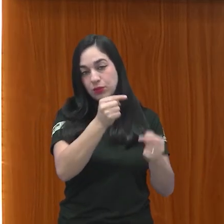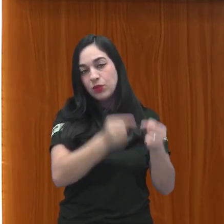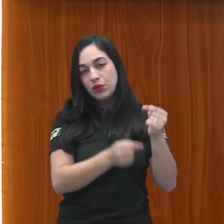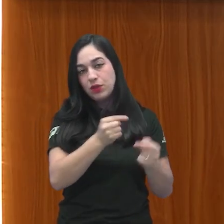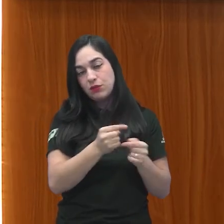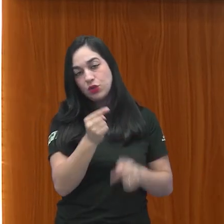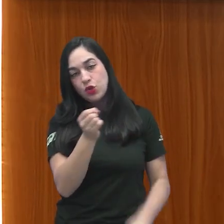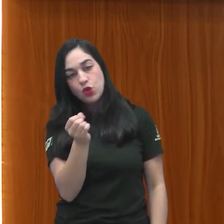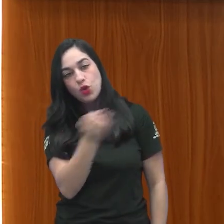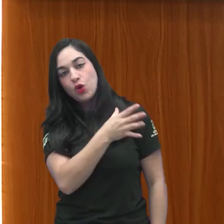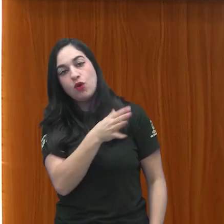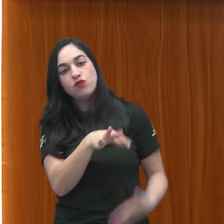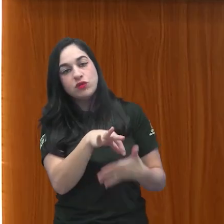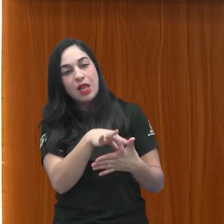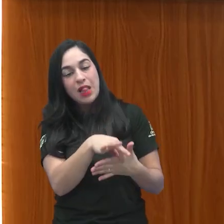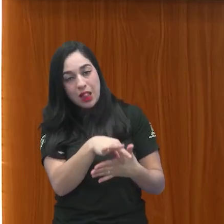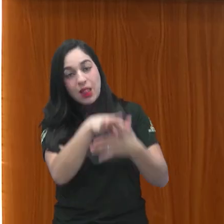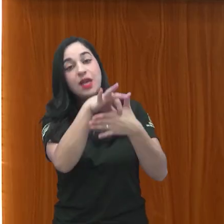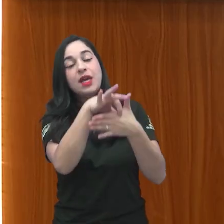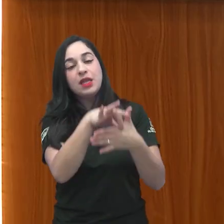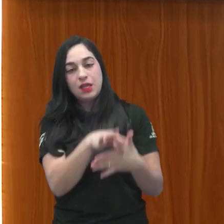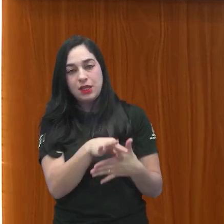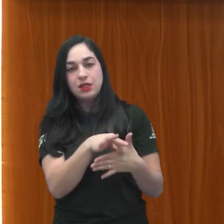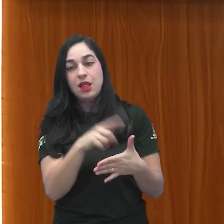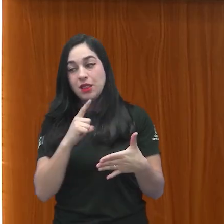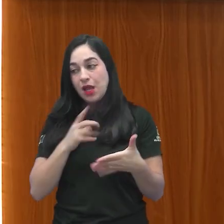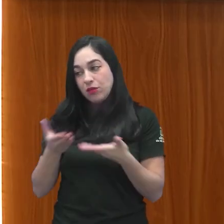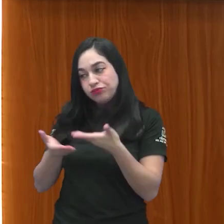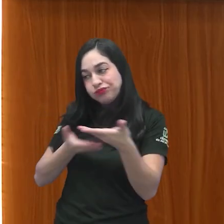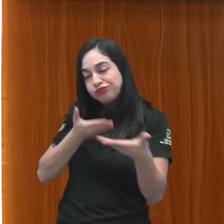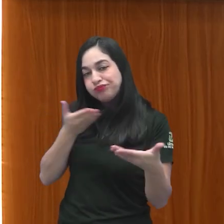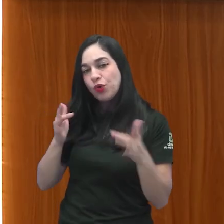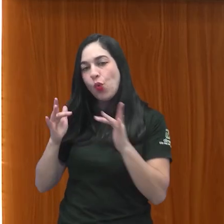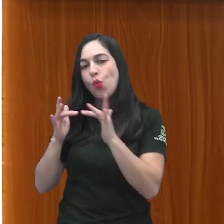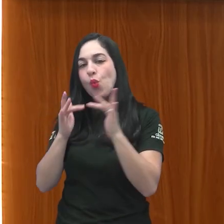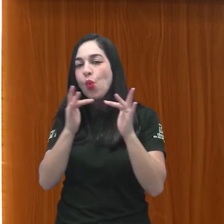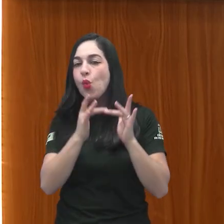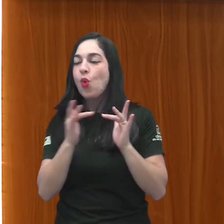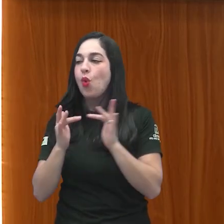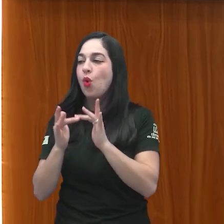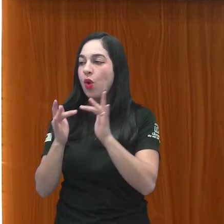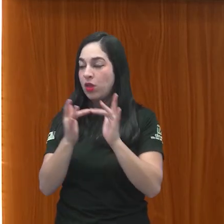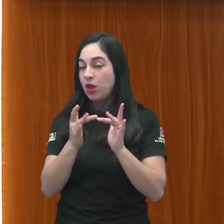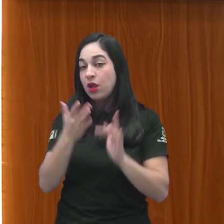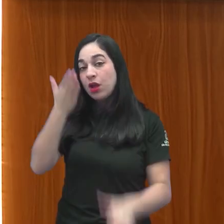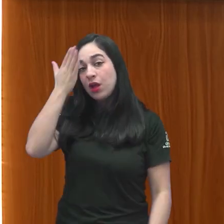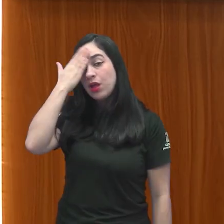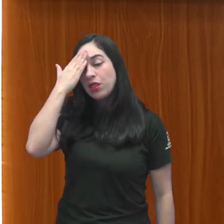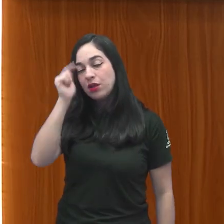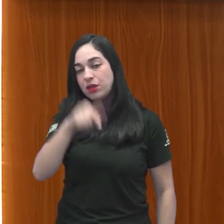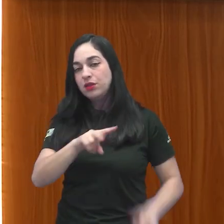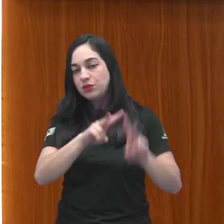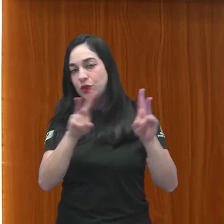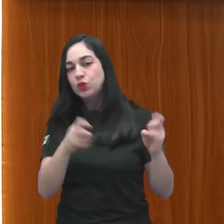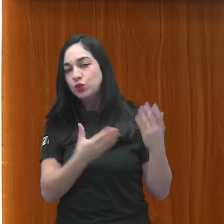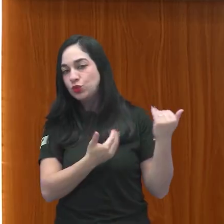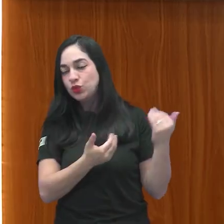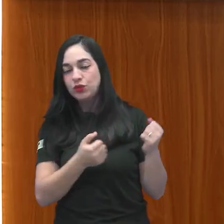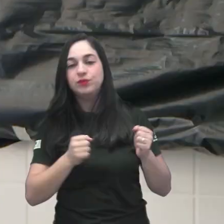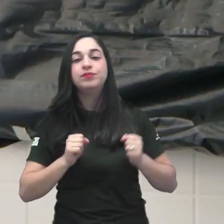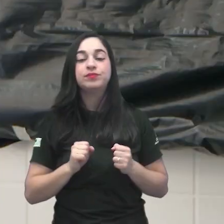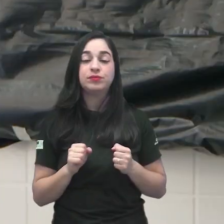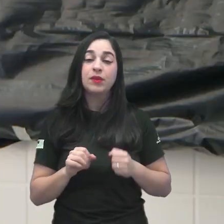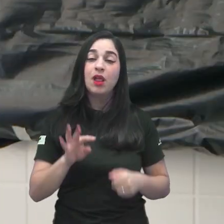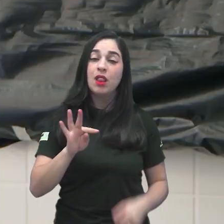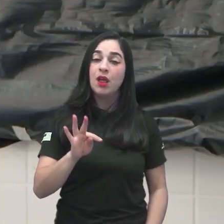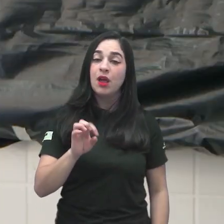políticos, para que esses líderes novos tenham mais conexão e mais sensibilidade para essa demanda, para esse